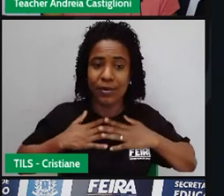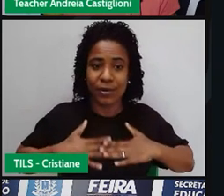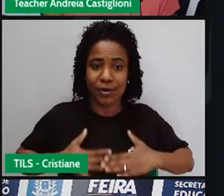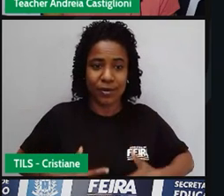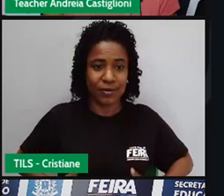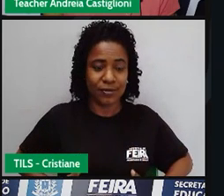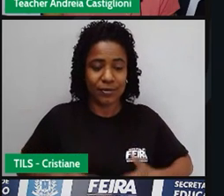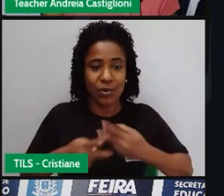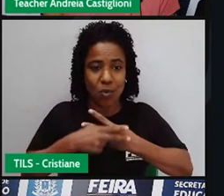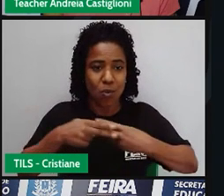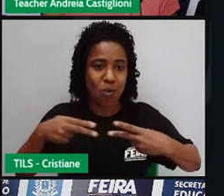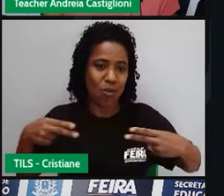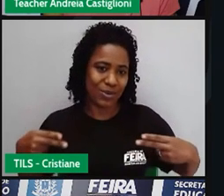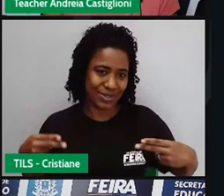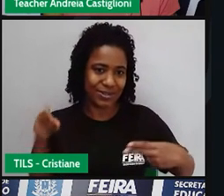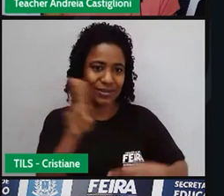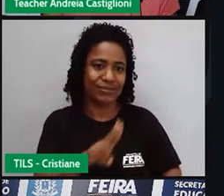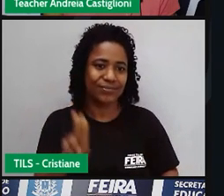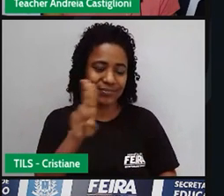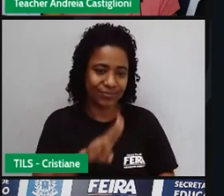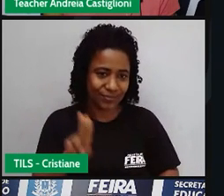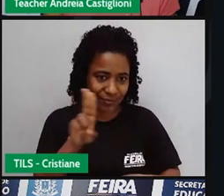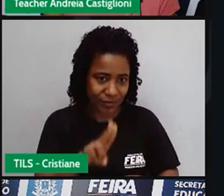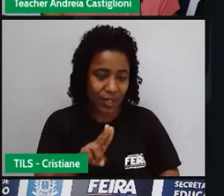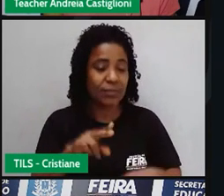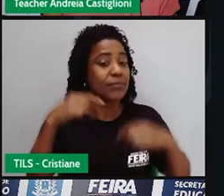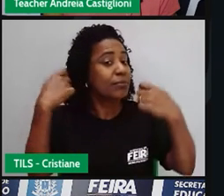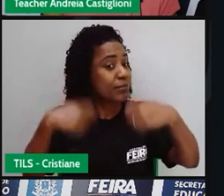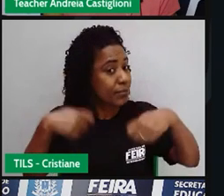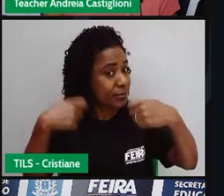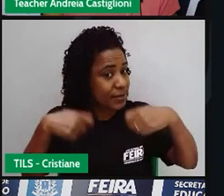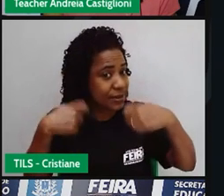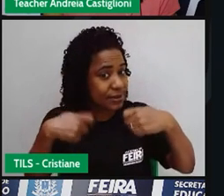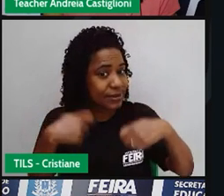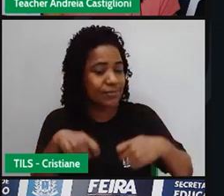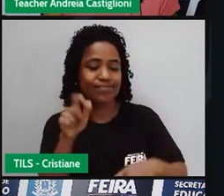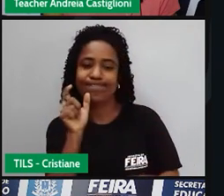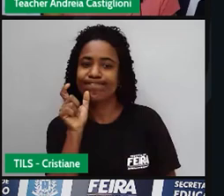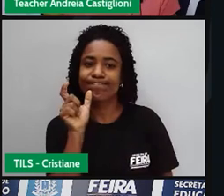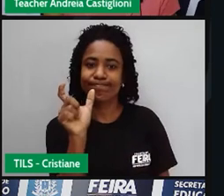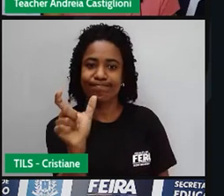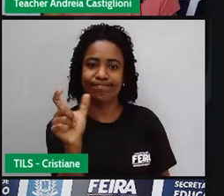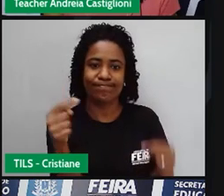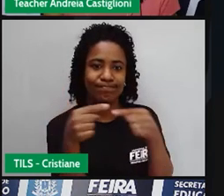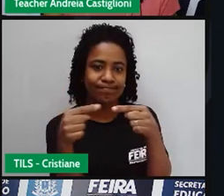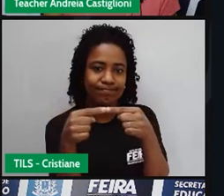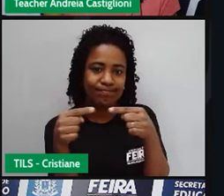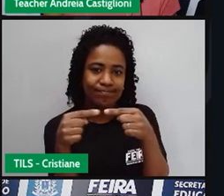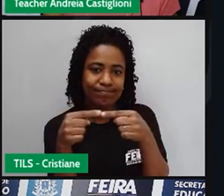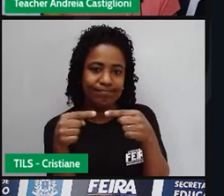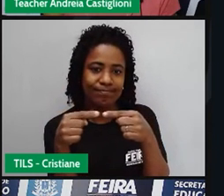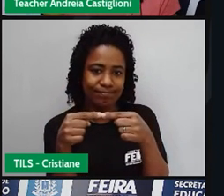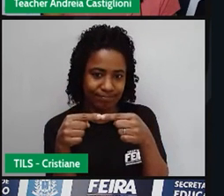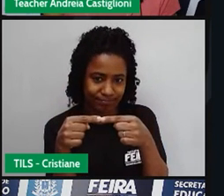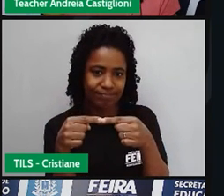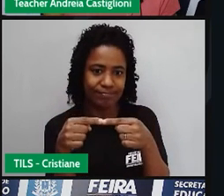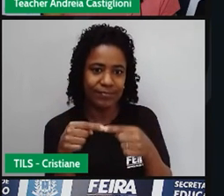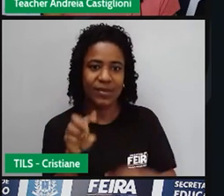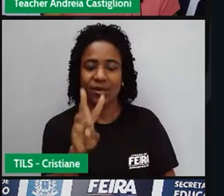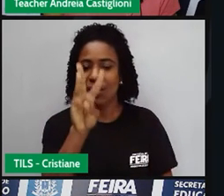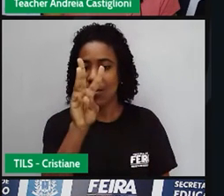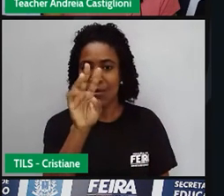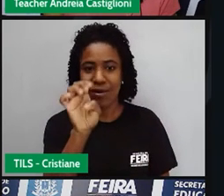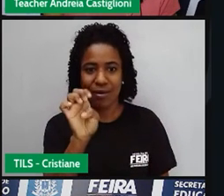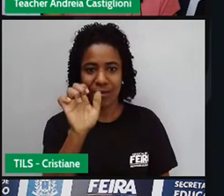peças de roupa e acessórios que eu utilizo outra pessoa que Isa certo adequado em inglês é